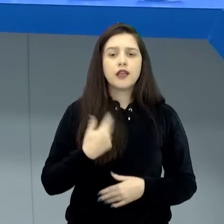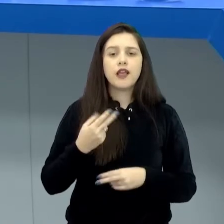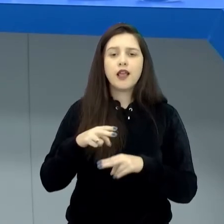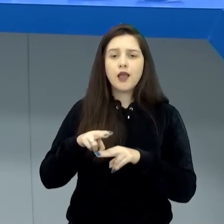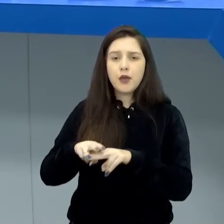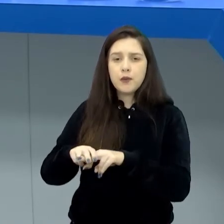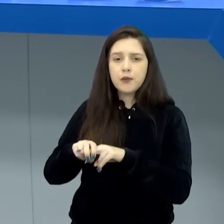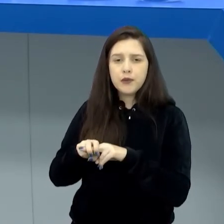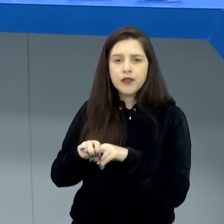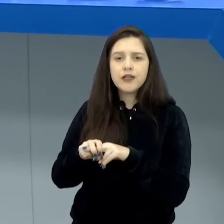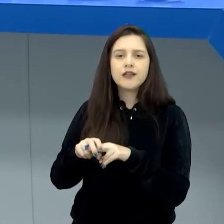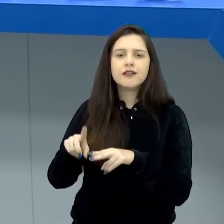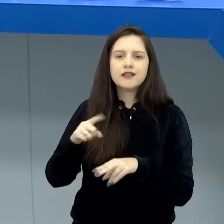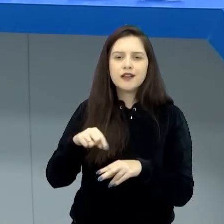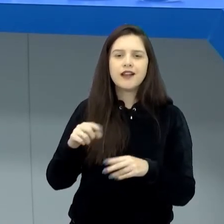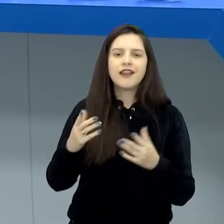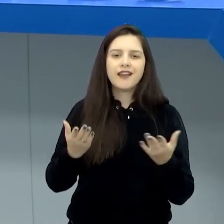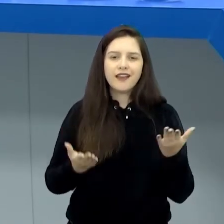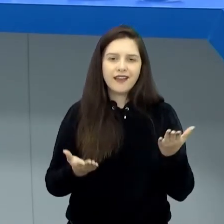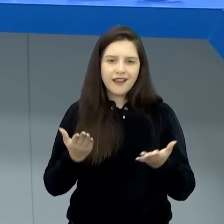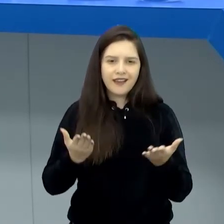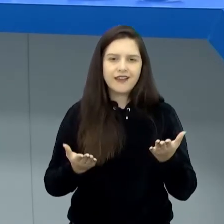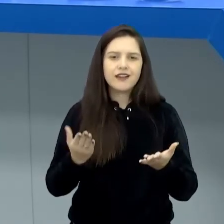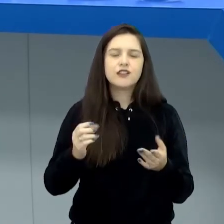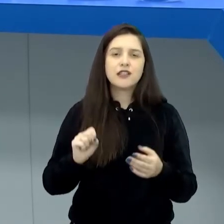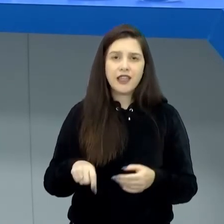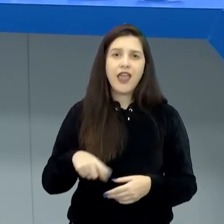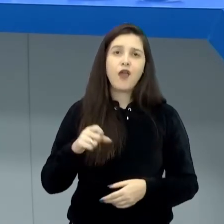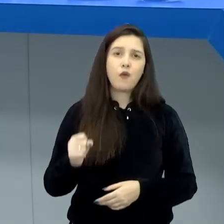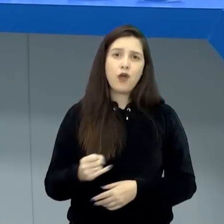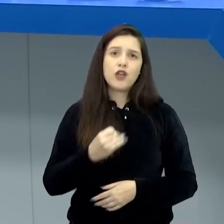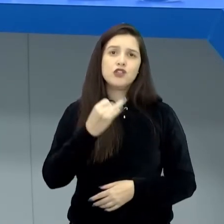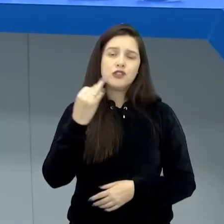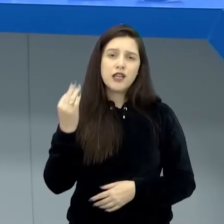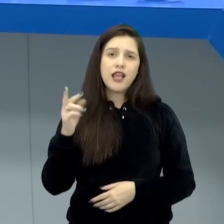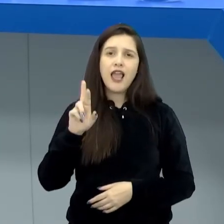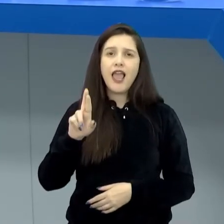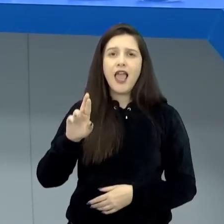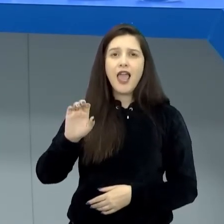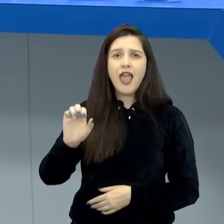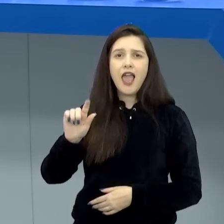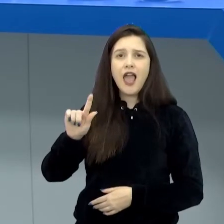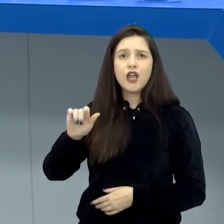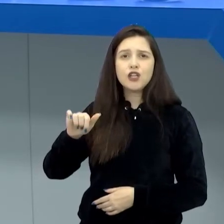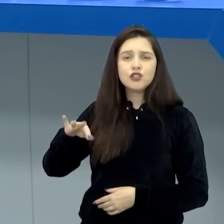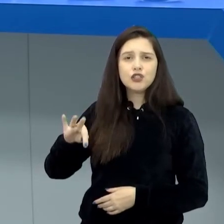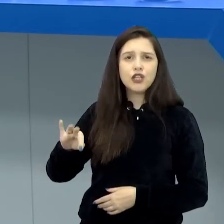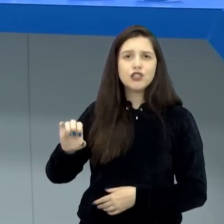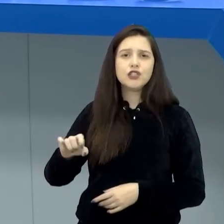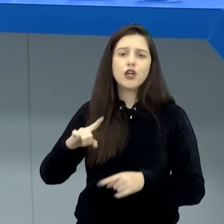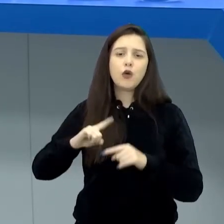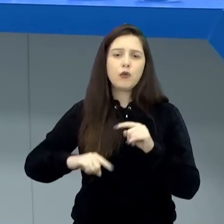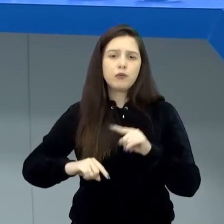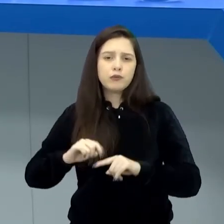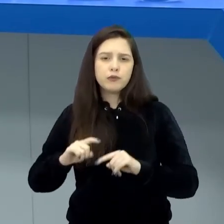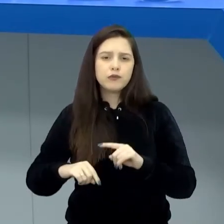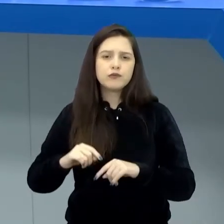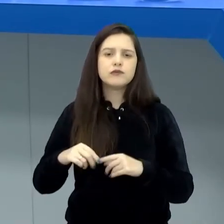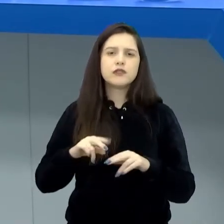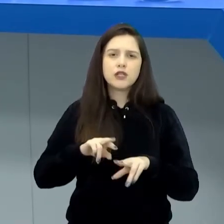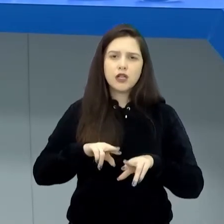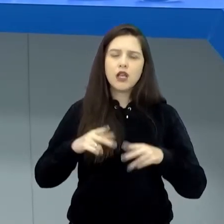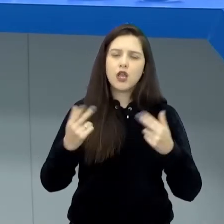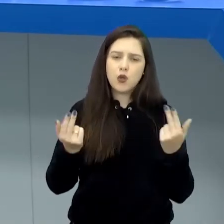a gente chama mesmo de equilíbrio, né? Equilíbrio Porque químico. que a quantidade de reagentes e produtos, né, tem que ser então iguais,